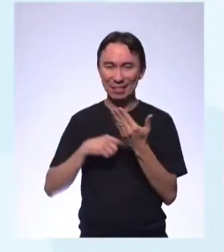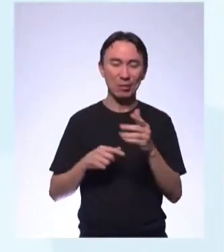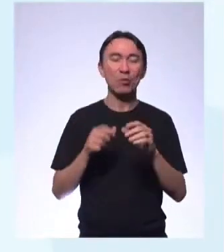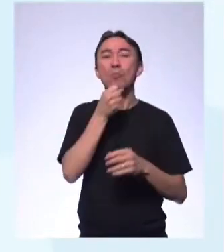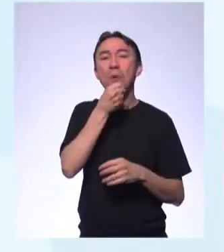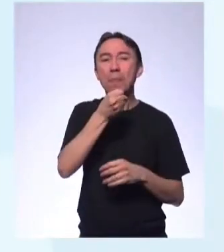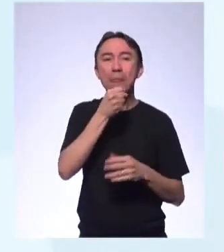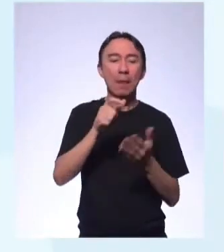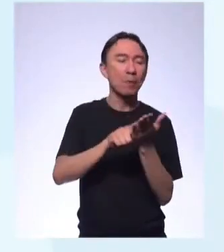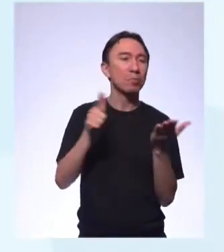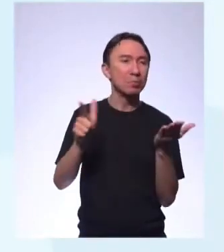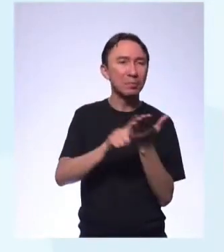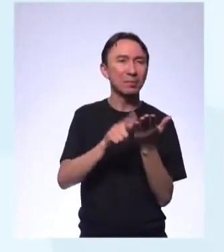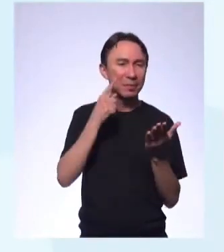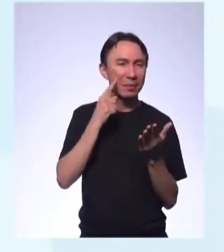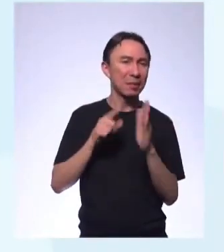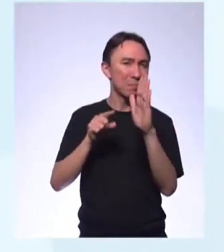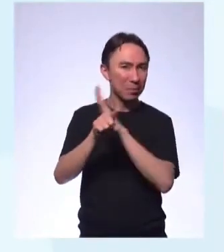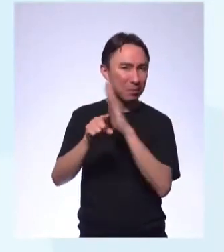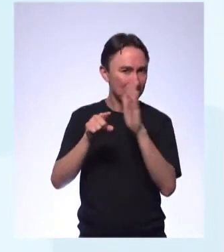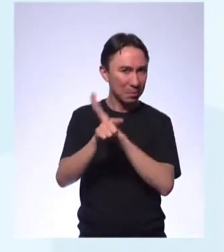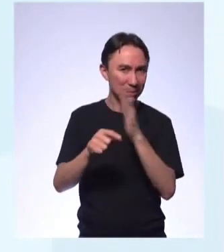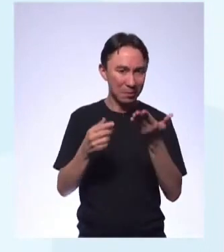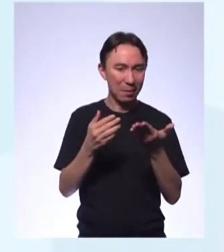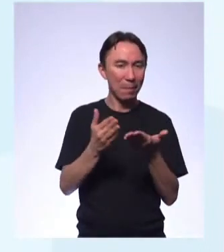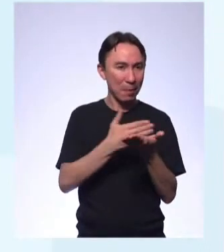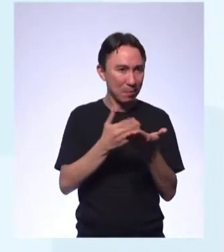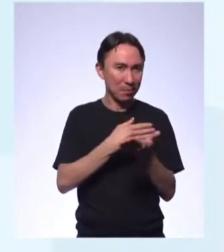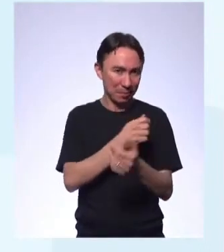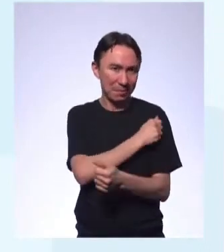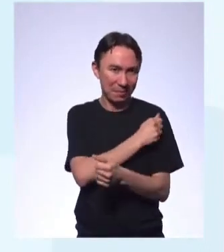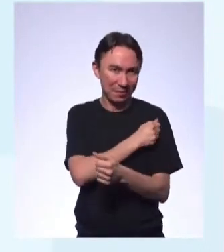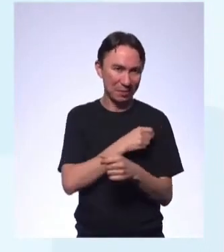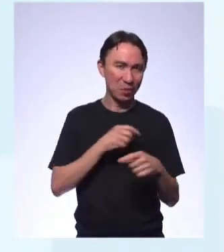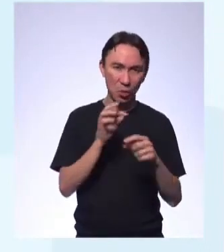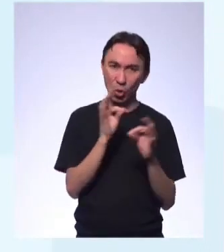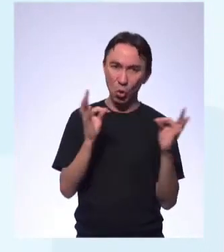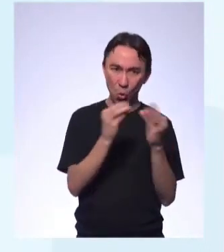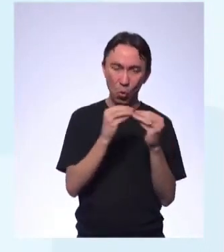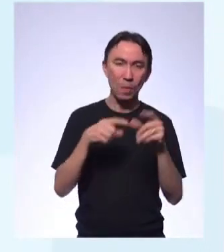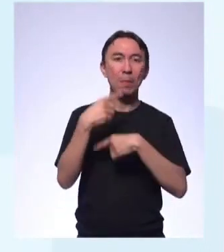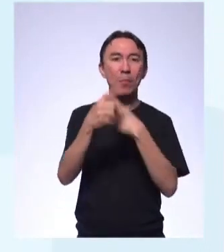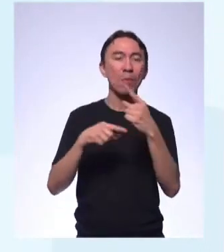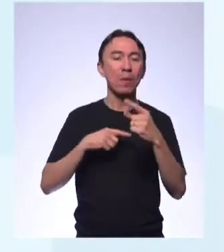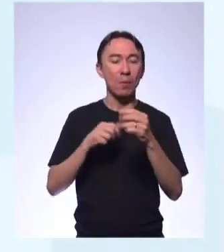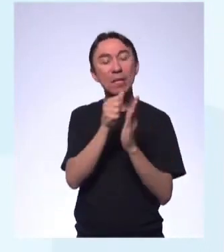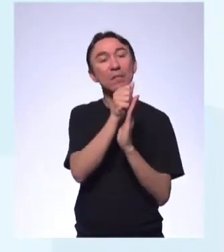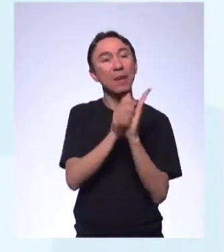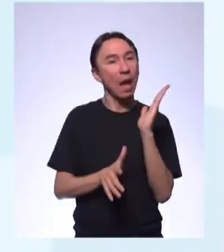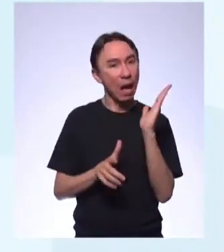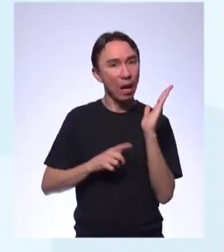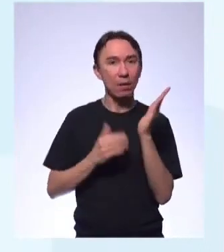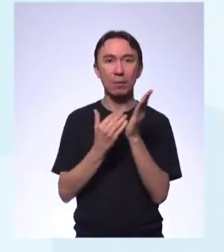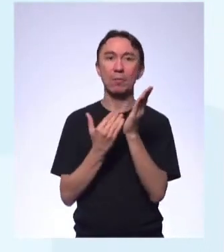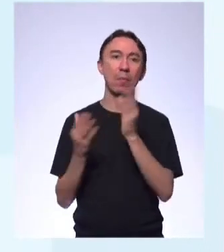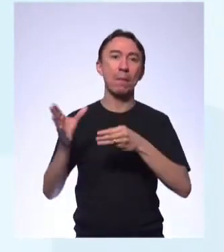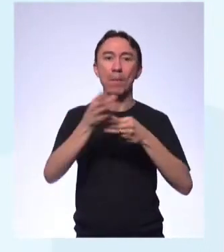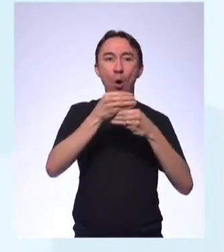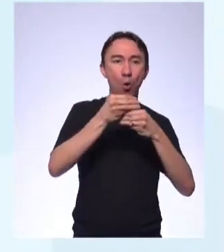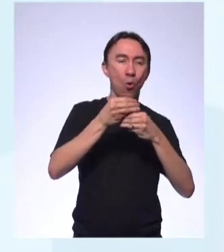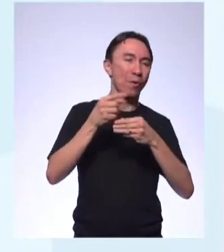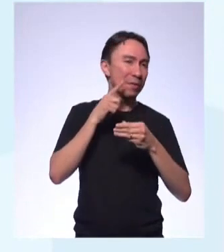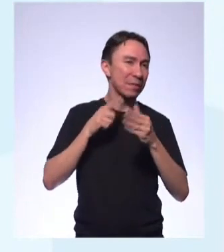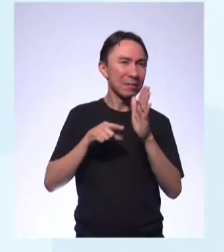aí. Responda as questões do caderno do aluno, todas agora. Depois tem uma atividade complementar para vocês fazerem. Realize a pesquisa a respeito